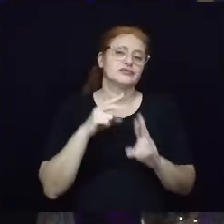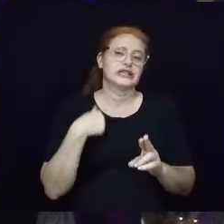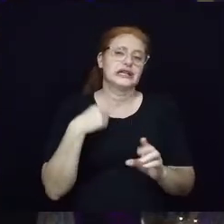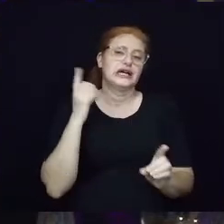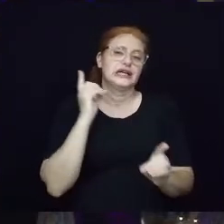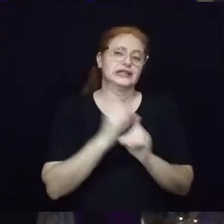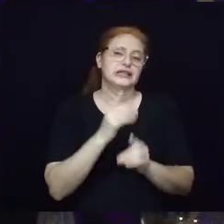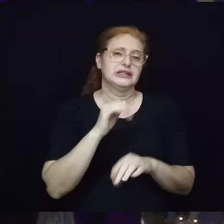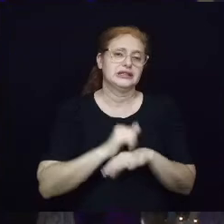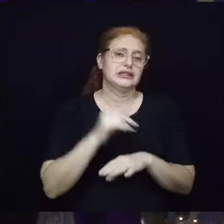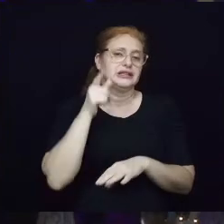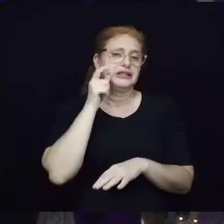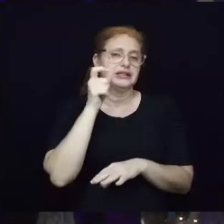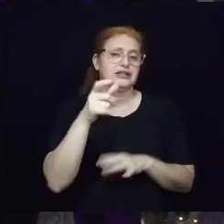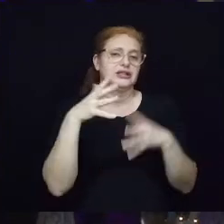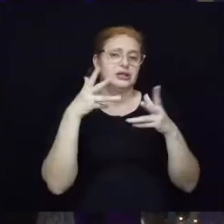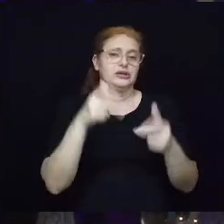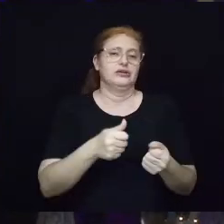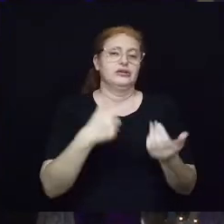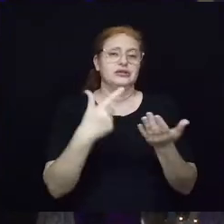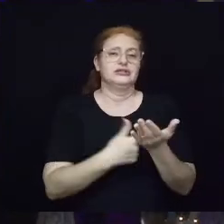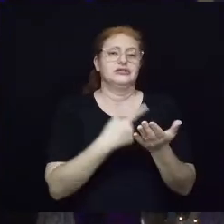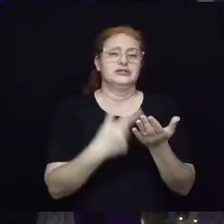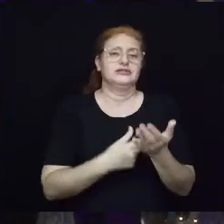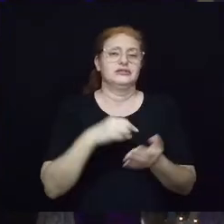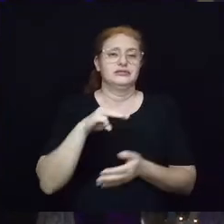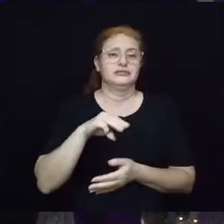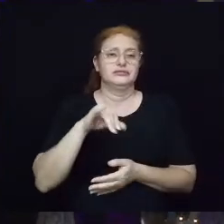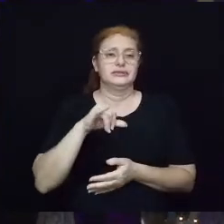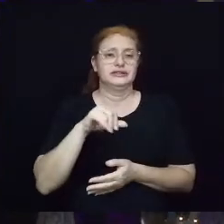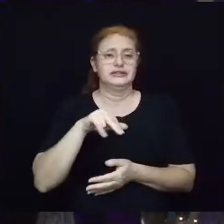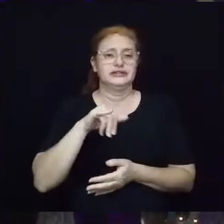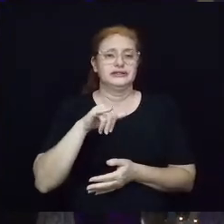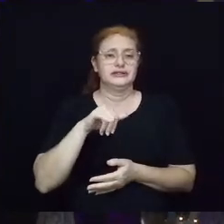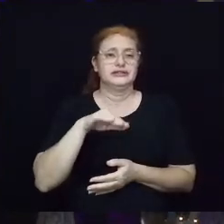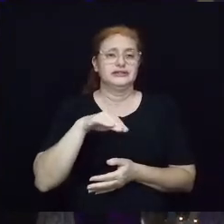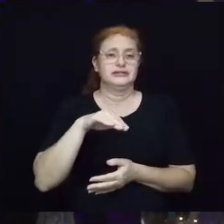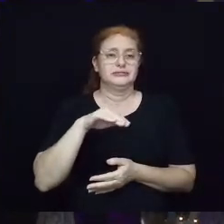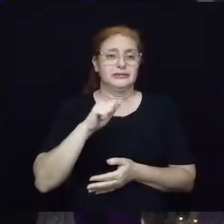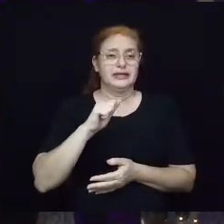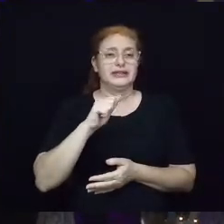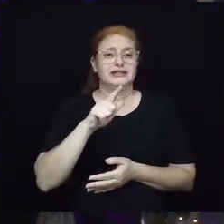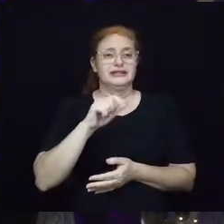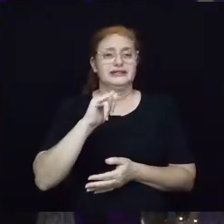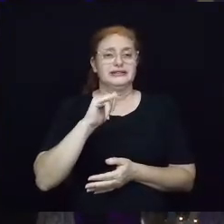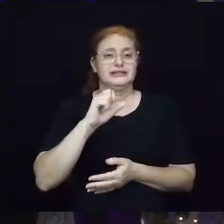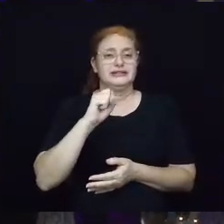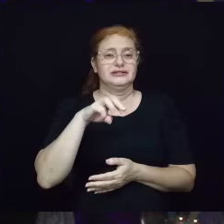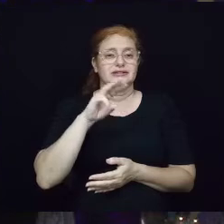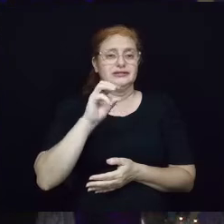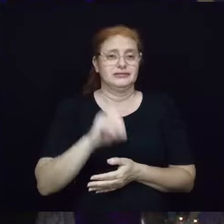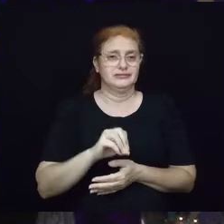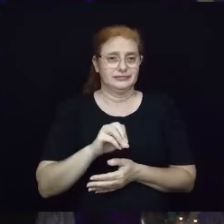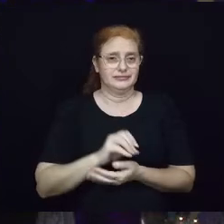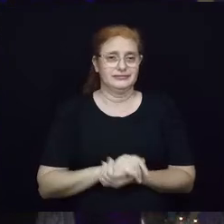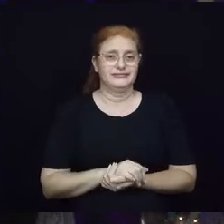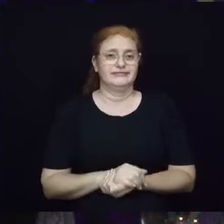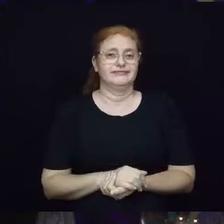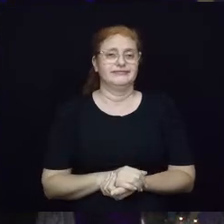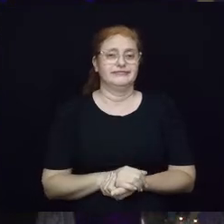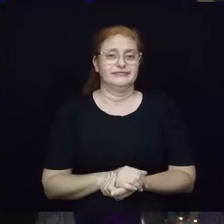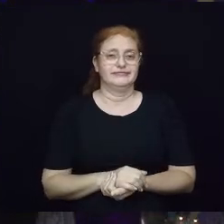achei mais interessante de todos aqueles livros foi ao minimalismo americano. Era o Sol Lewitt e o Carl